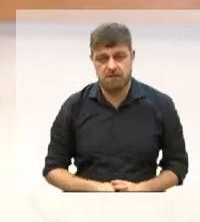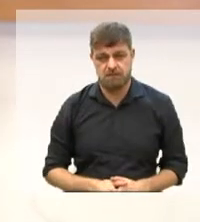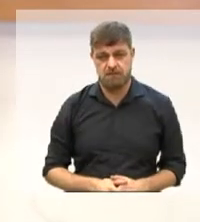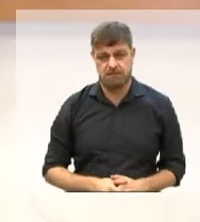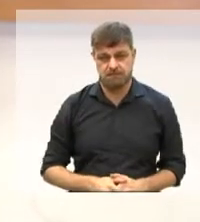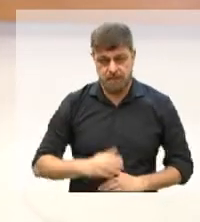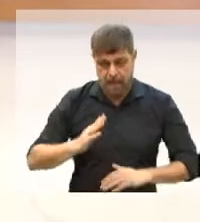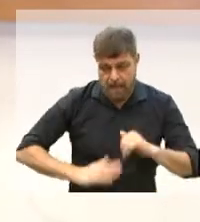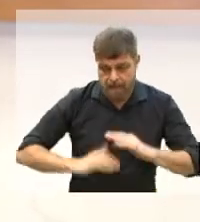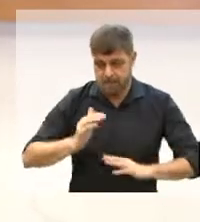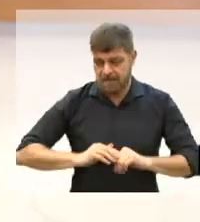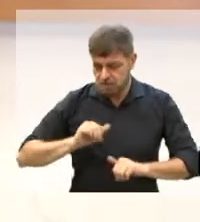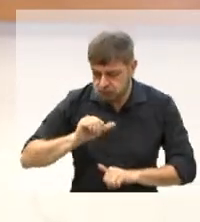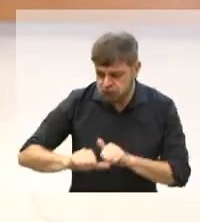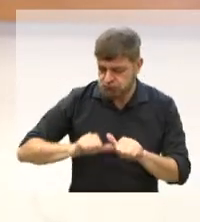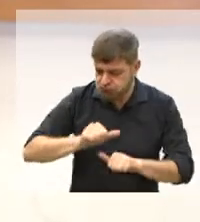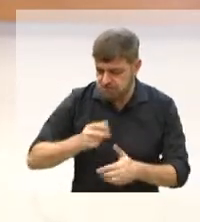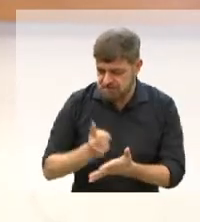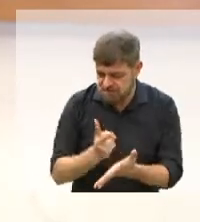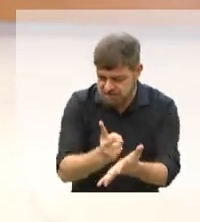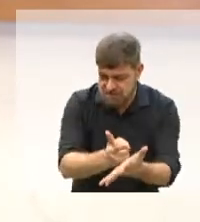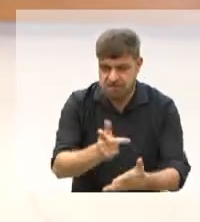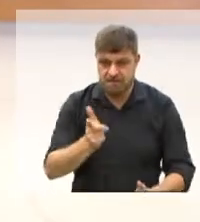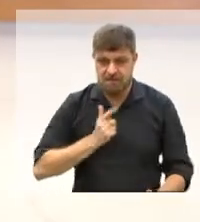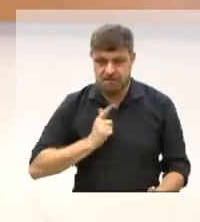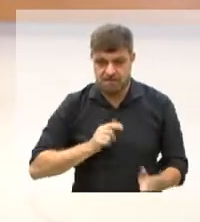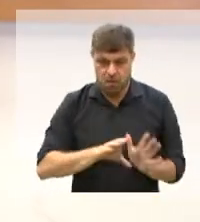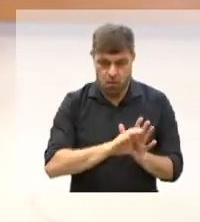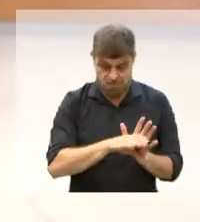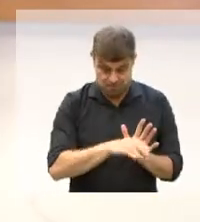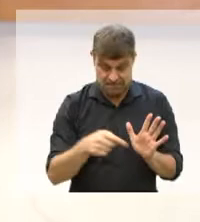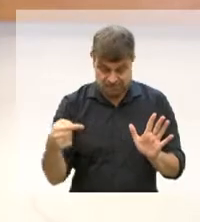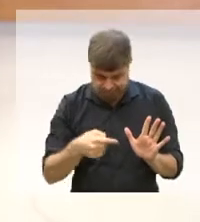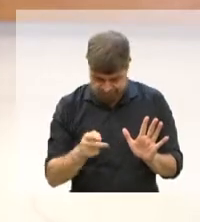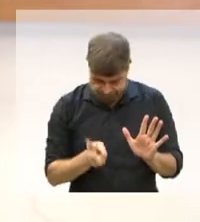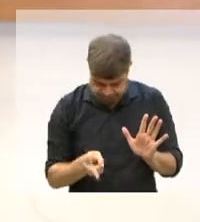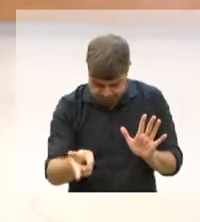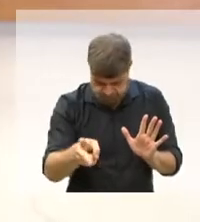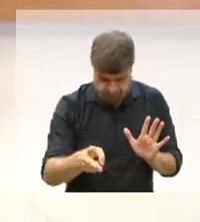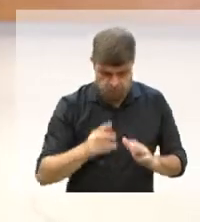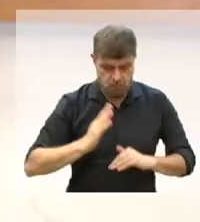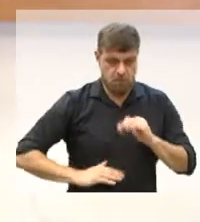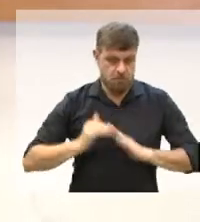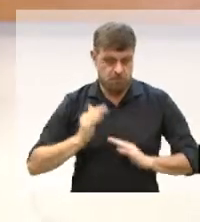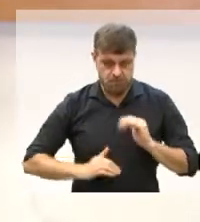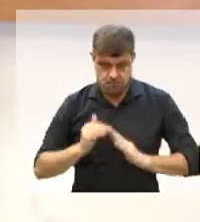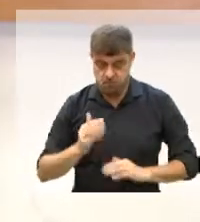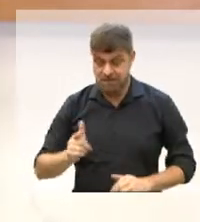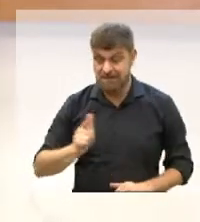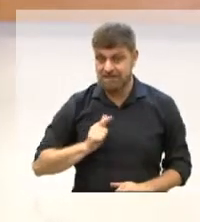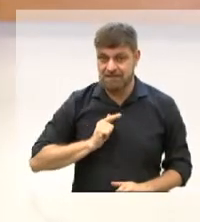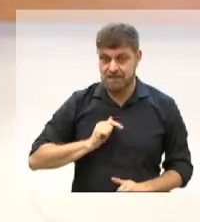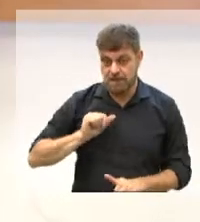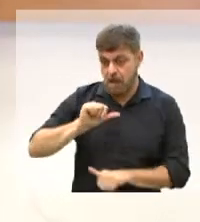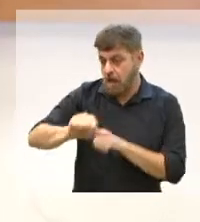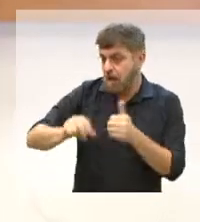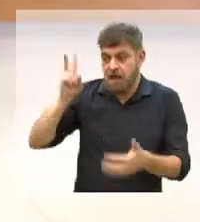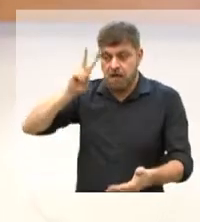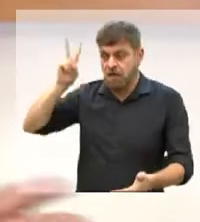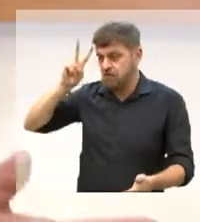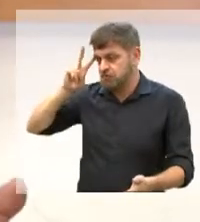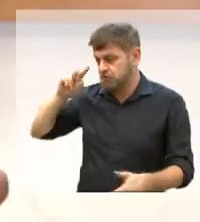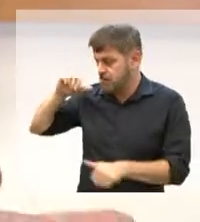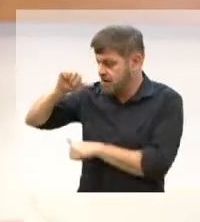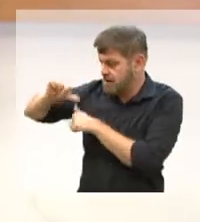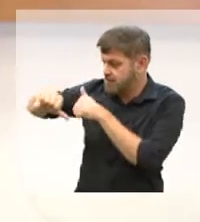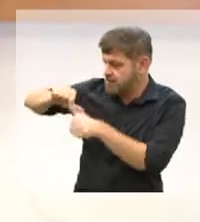movimento constante, né? Mesmo que determinadas práticas permaneçam na atuação do professor, mas você tem isso, você tem uma mudança histórica, você tem mudança,